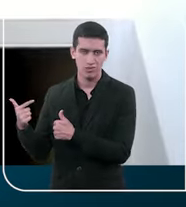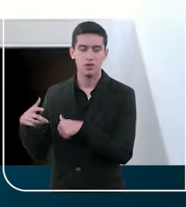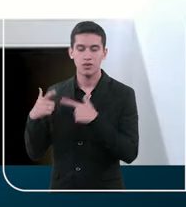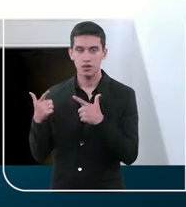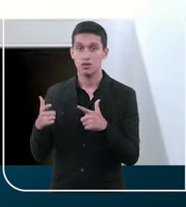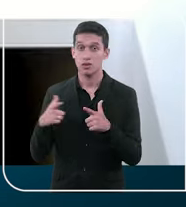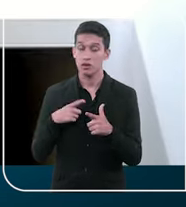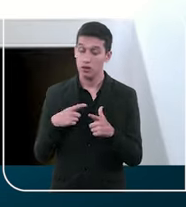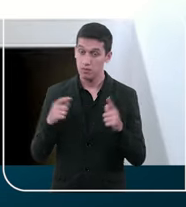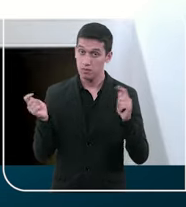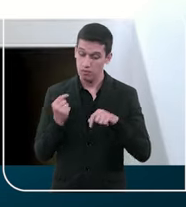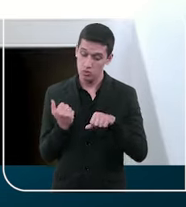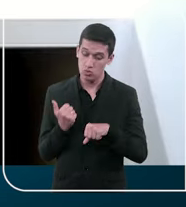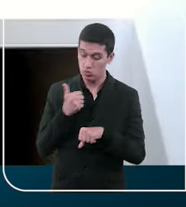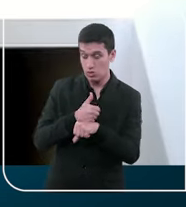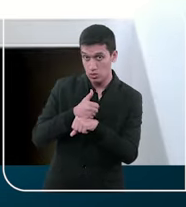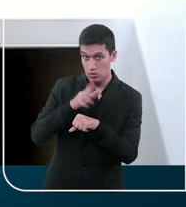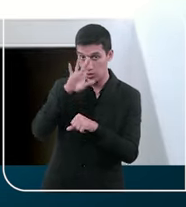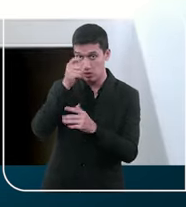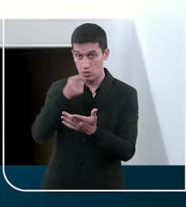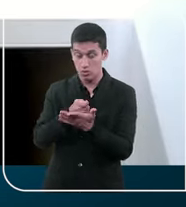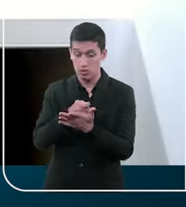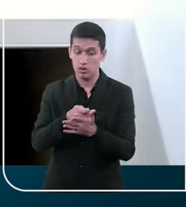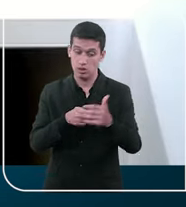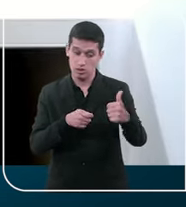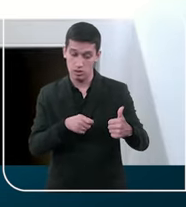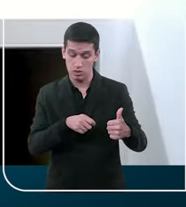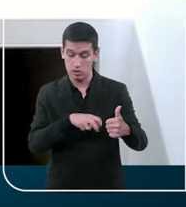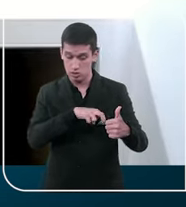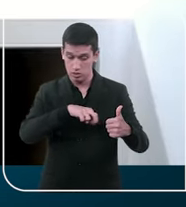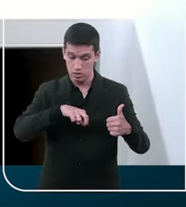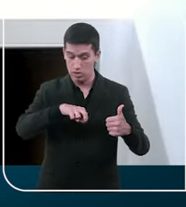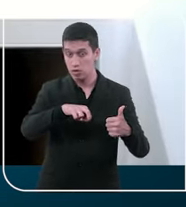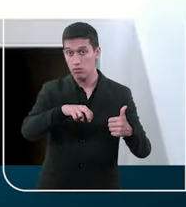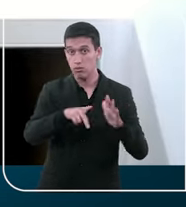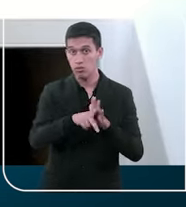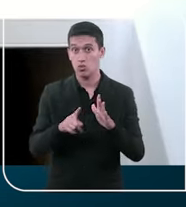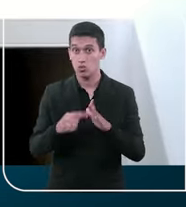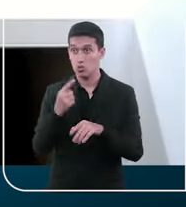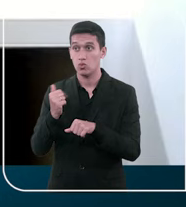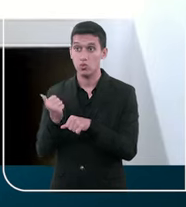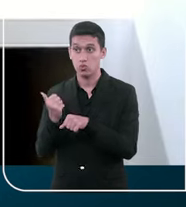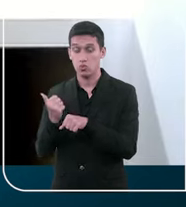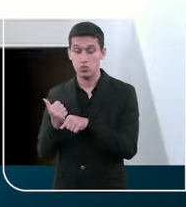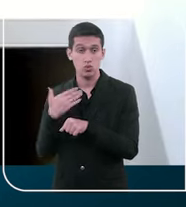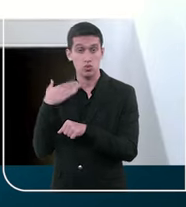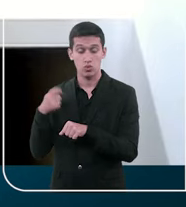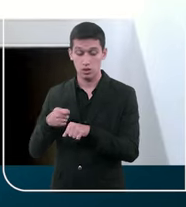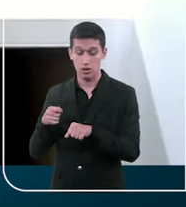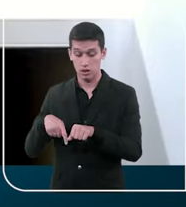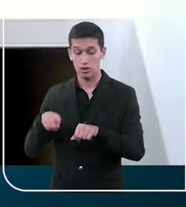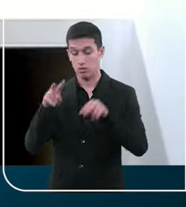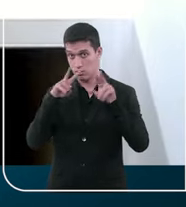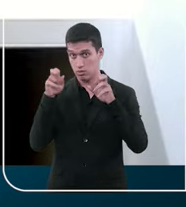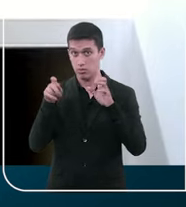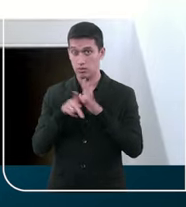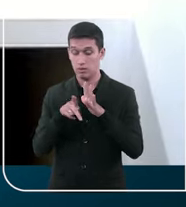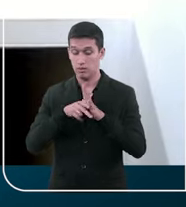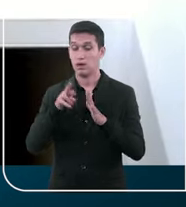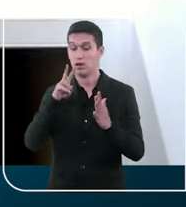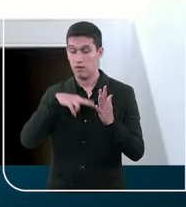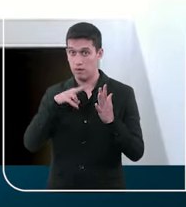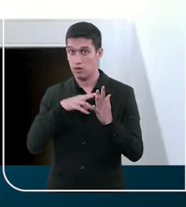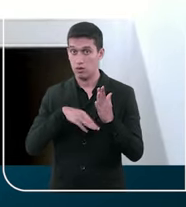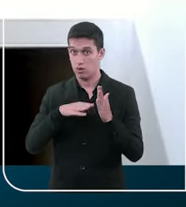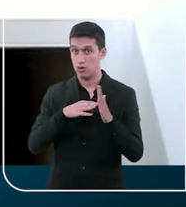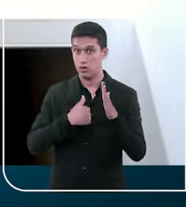em que há a possibilidade de substituição da decisão dos jurados por uma decisão de um juiz togado, no caso, um tribunal, é o caso de